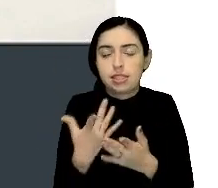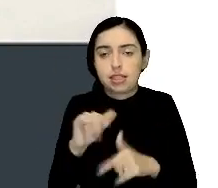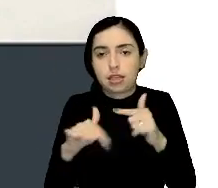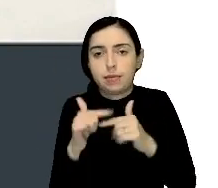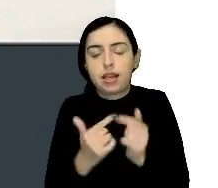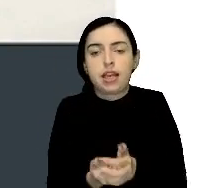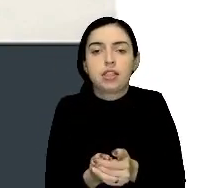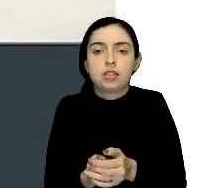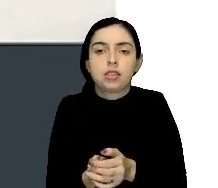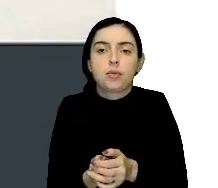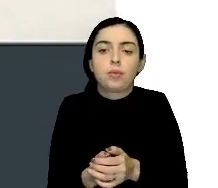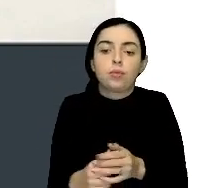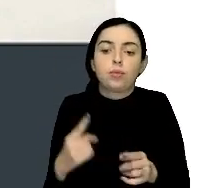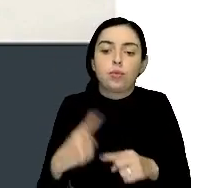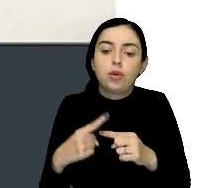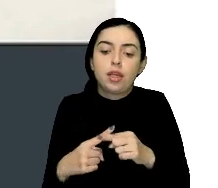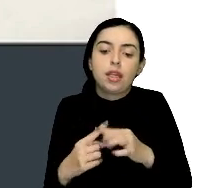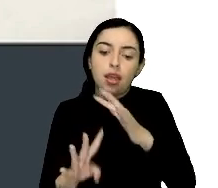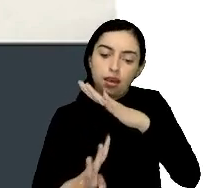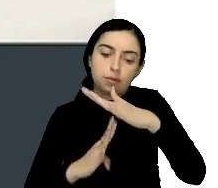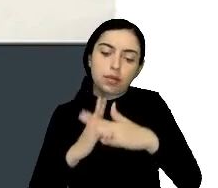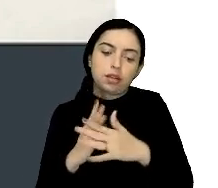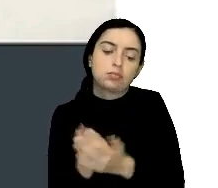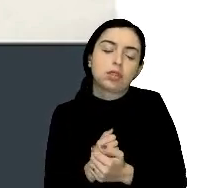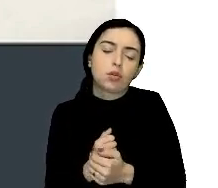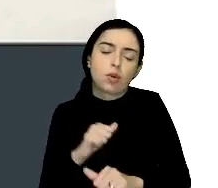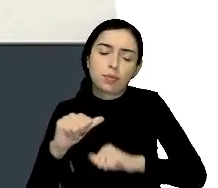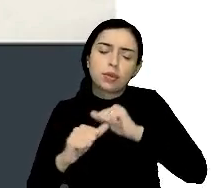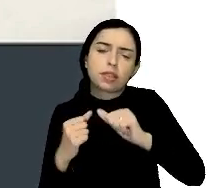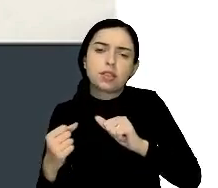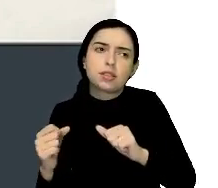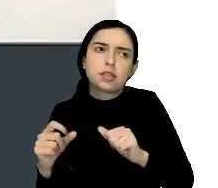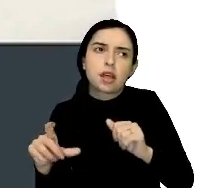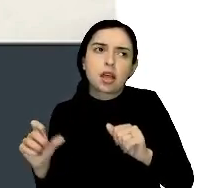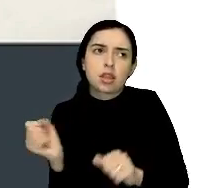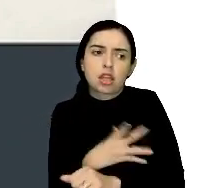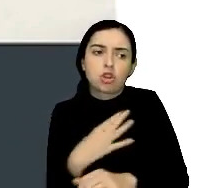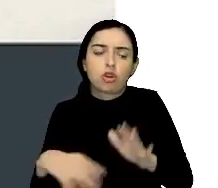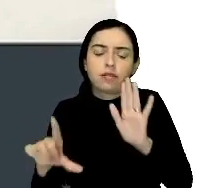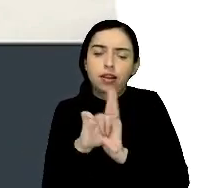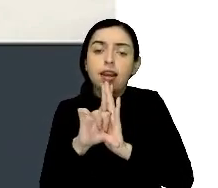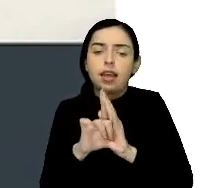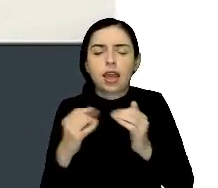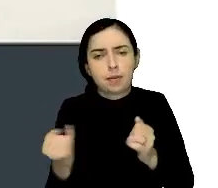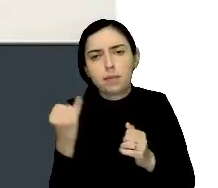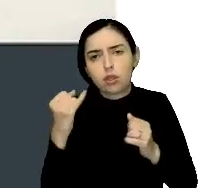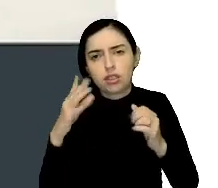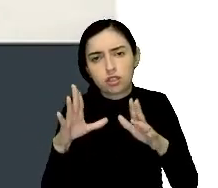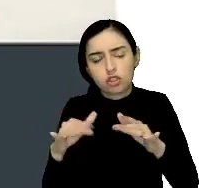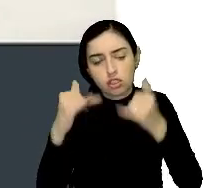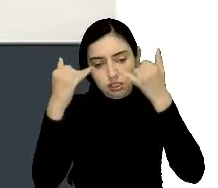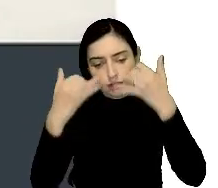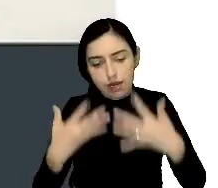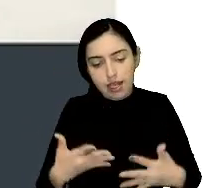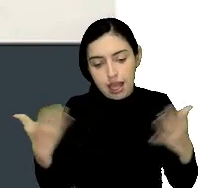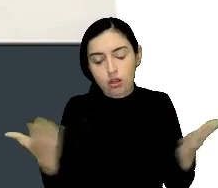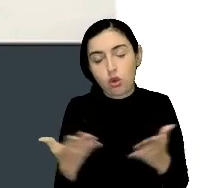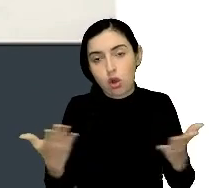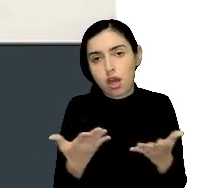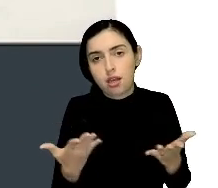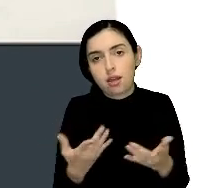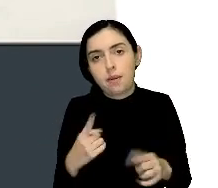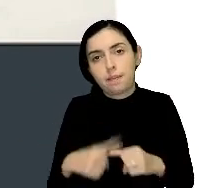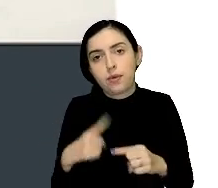uma importante mudança na nova lei que eu queria destacar aqui, já, porque eu não me lembro se eu coloquei um slide, eu devo ter colocado, mas